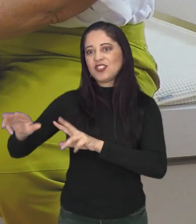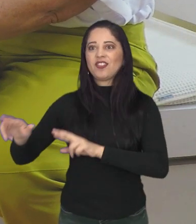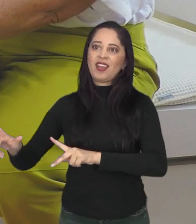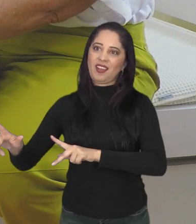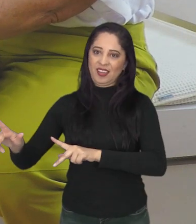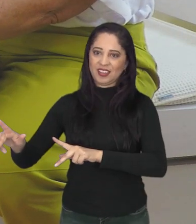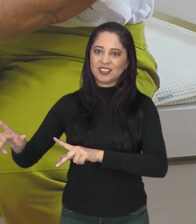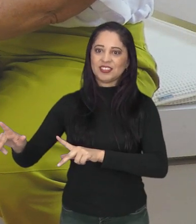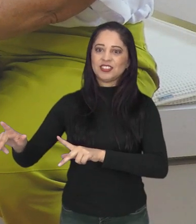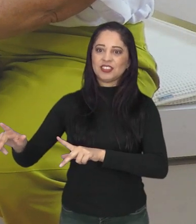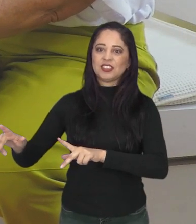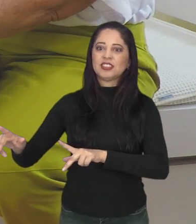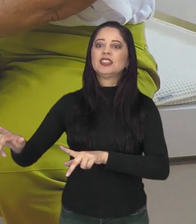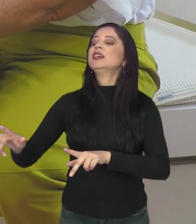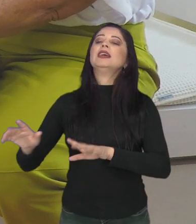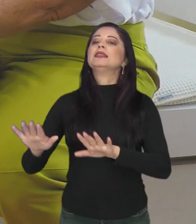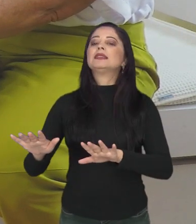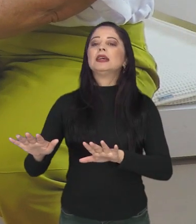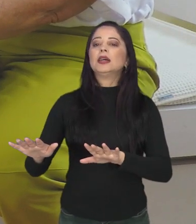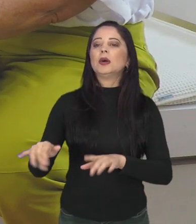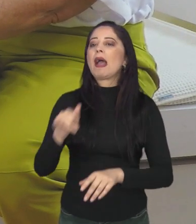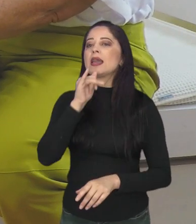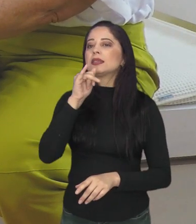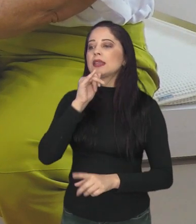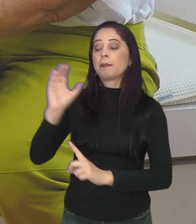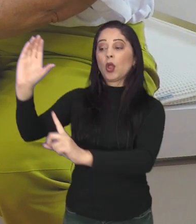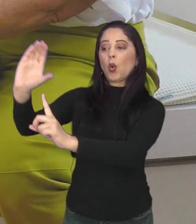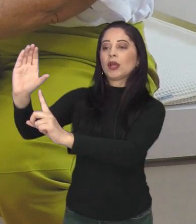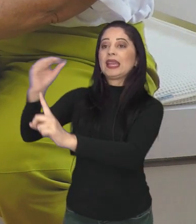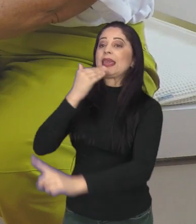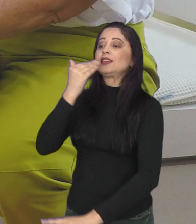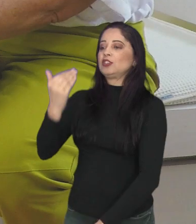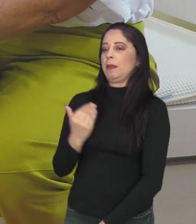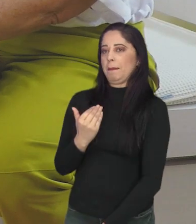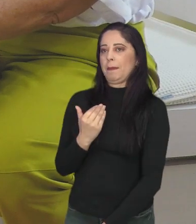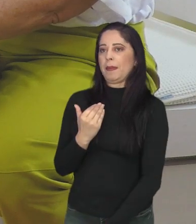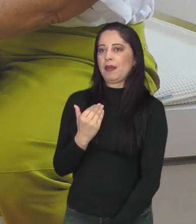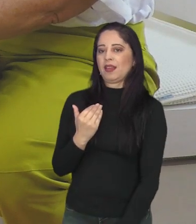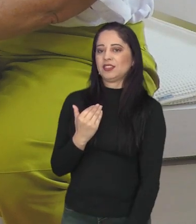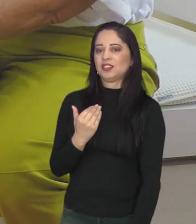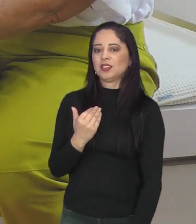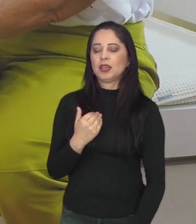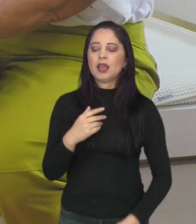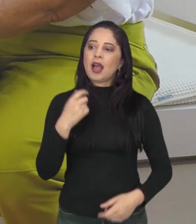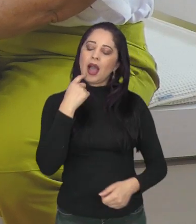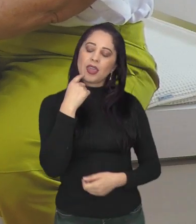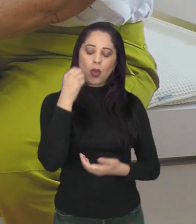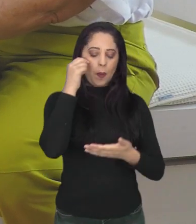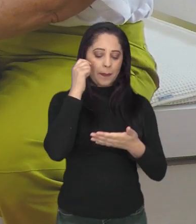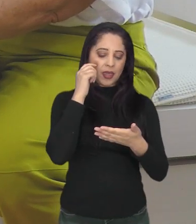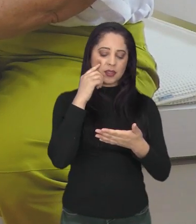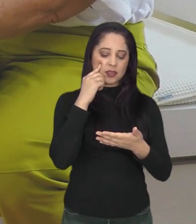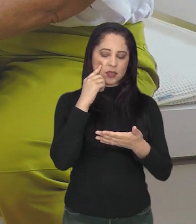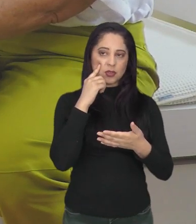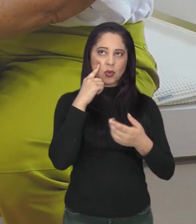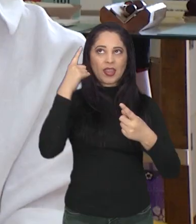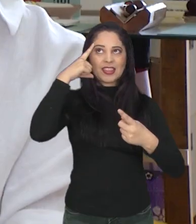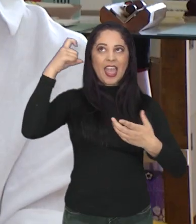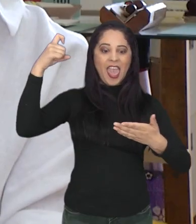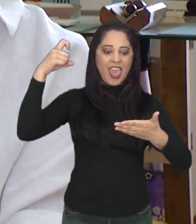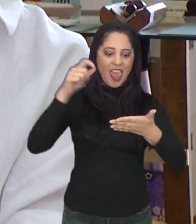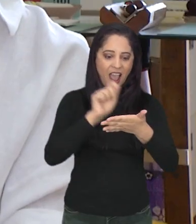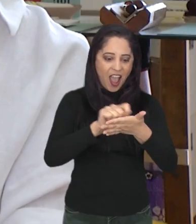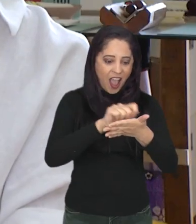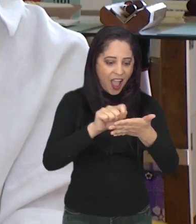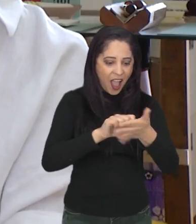que você se desenvolve você pega uma encomenda de um caderno de um álbum você coloca toda sua energia